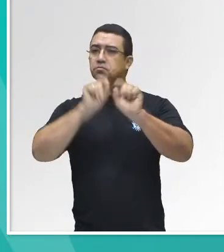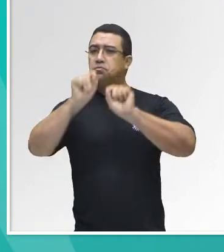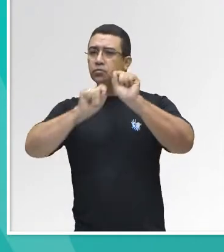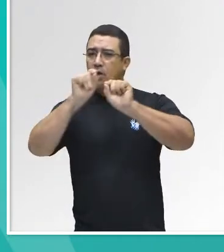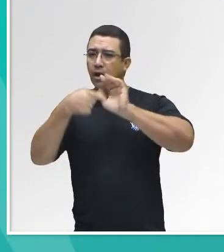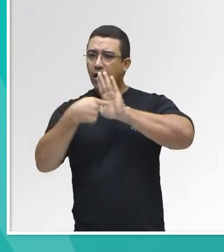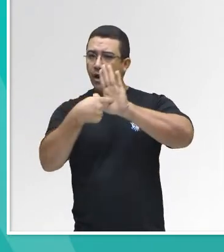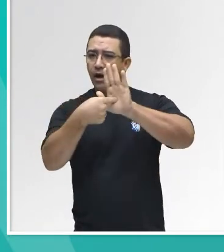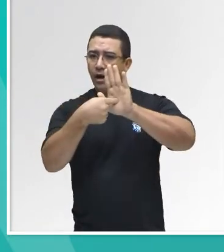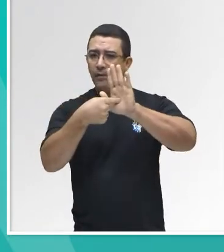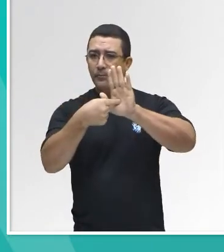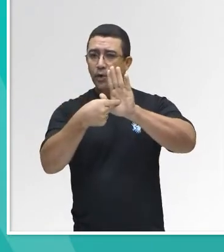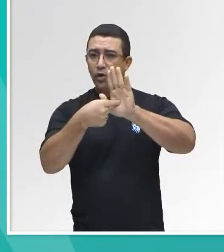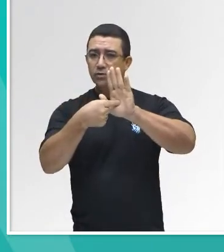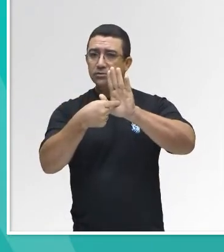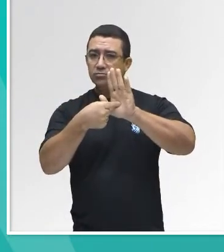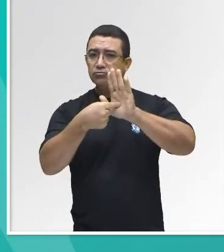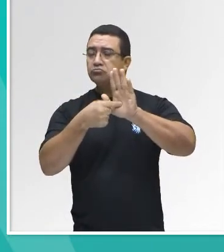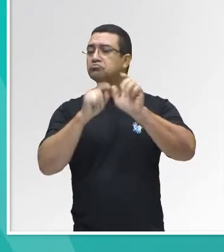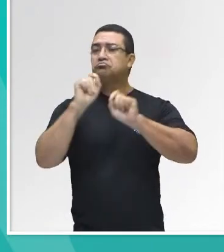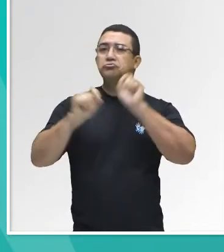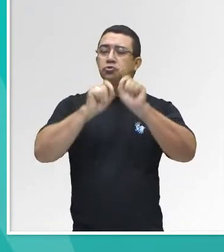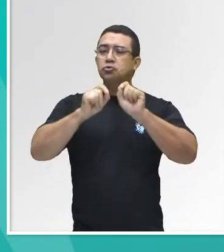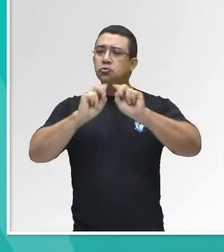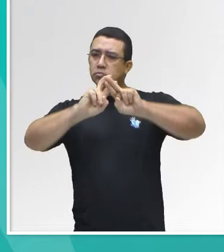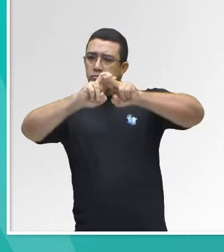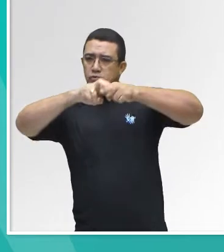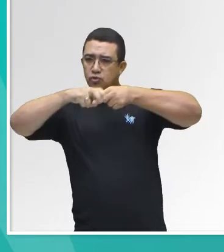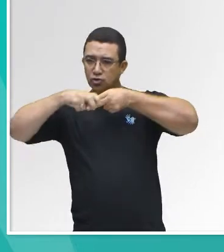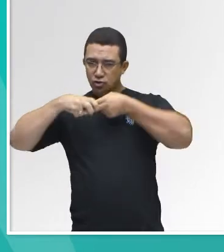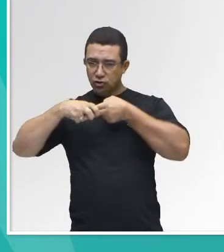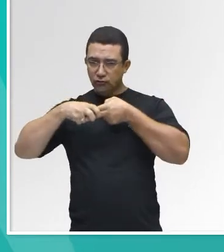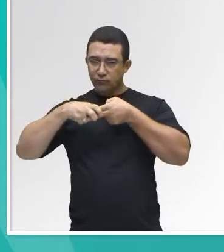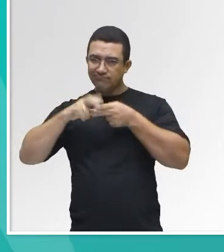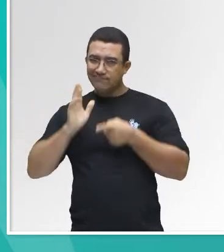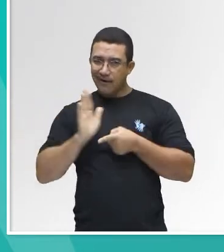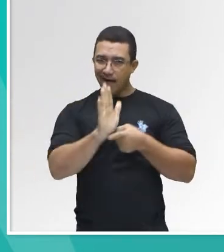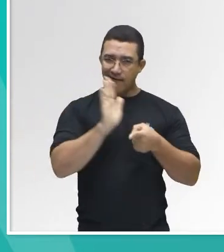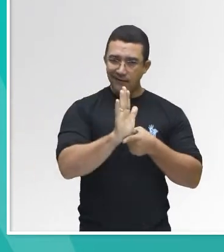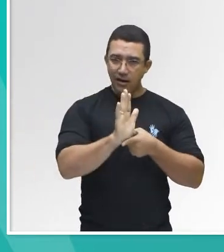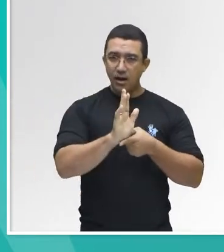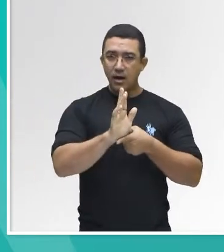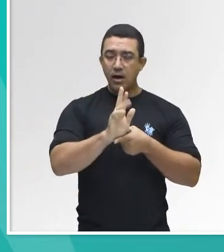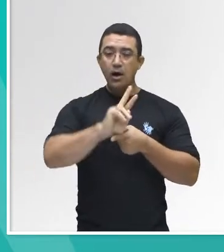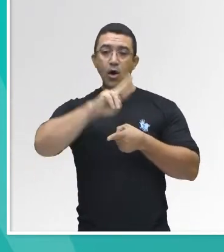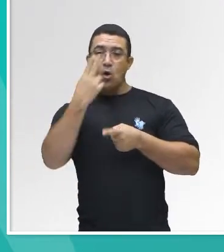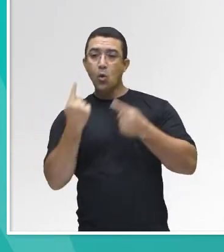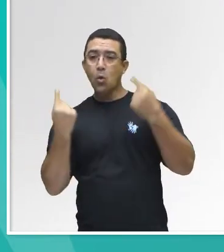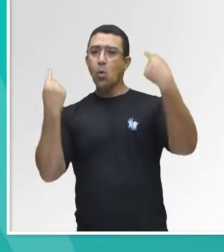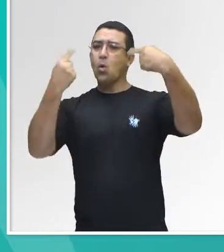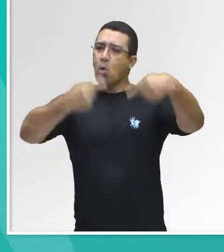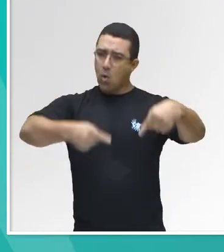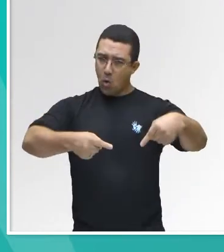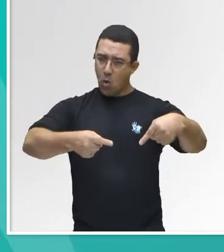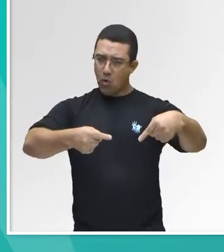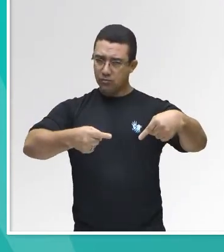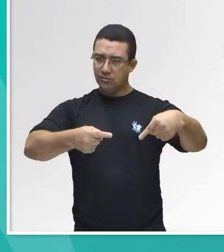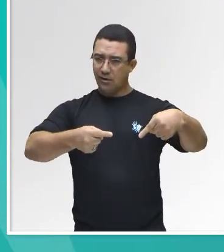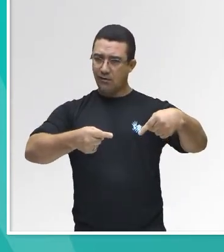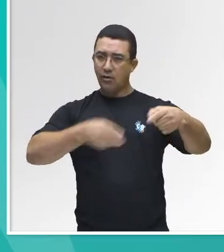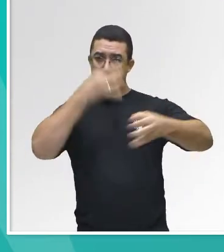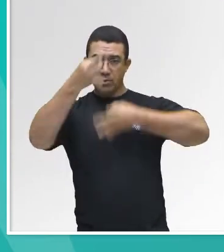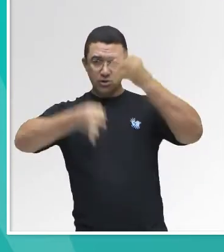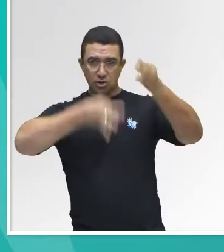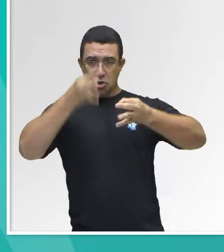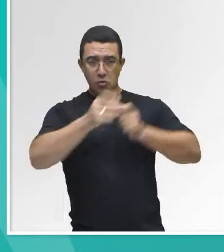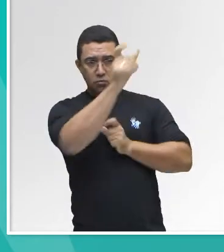se presentan las razones a favor o en contra de determinada posición o